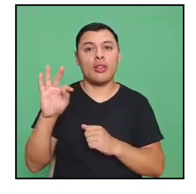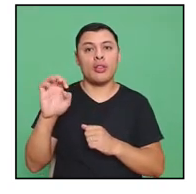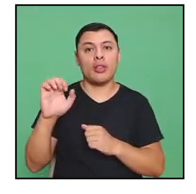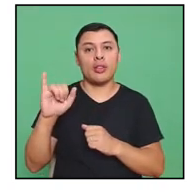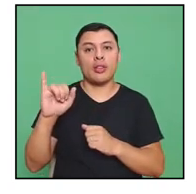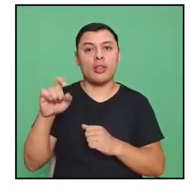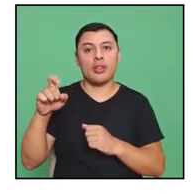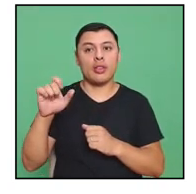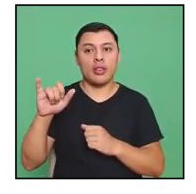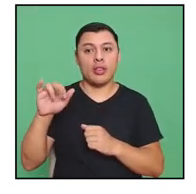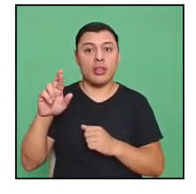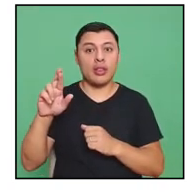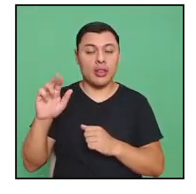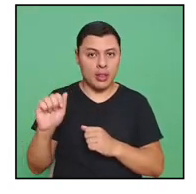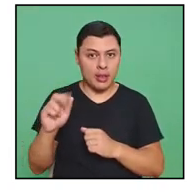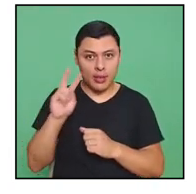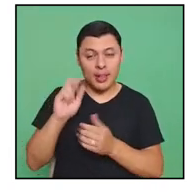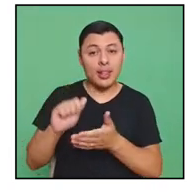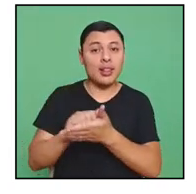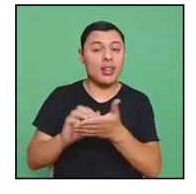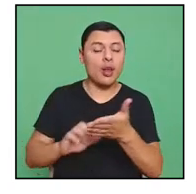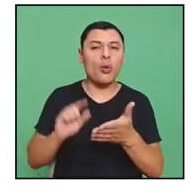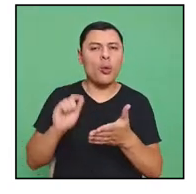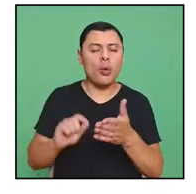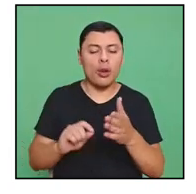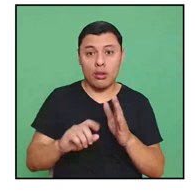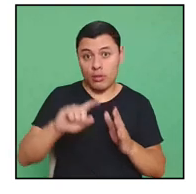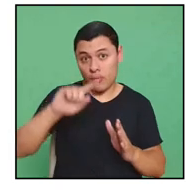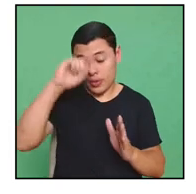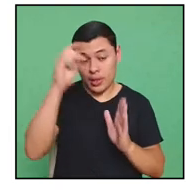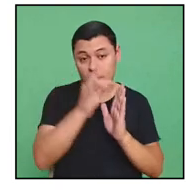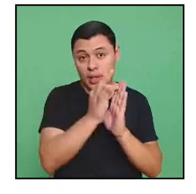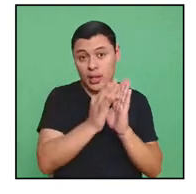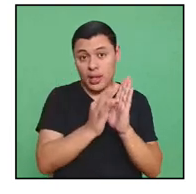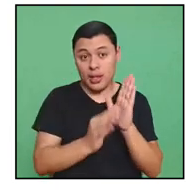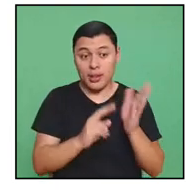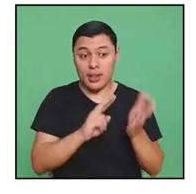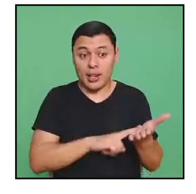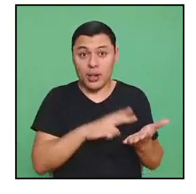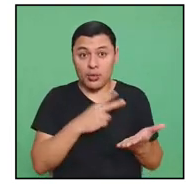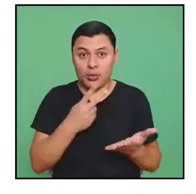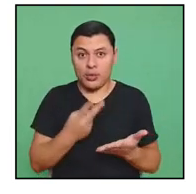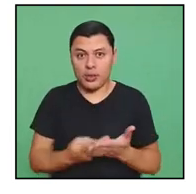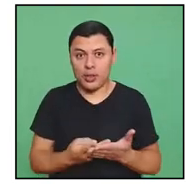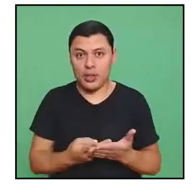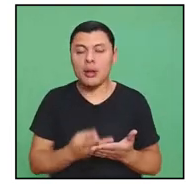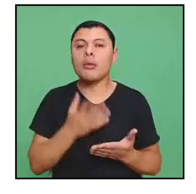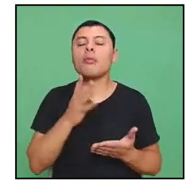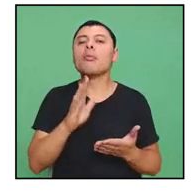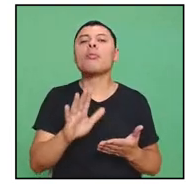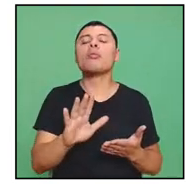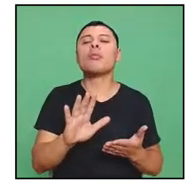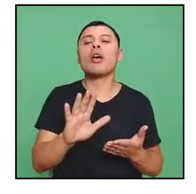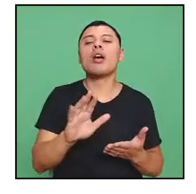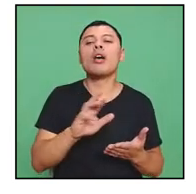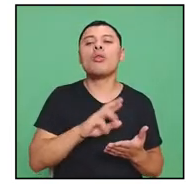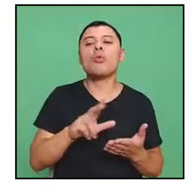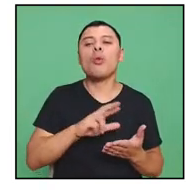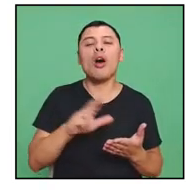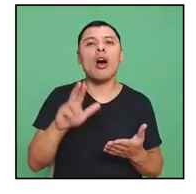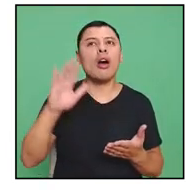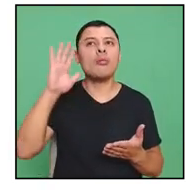que foi um exercício de escrever um texto e traduzir ele, mas não como se pensa ou se